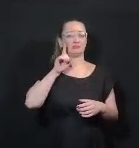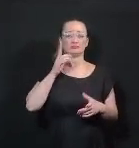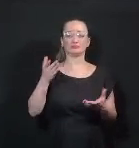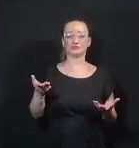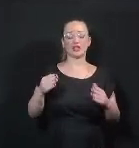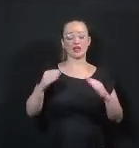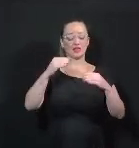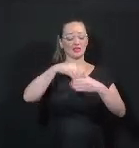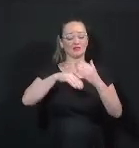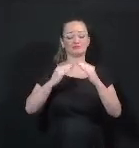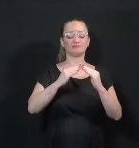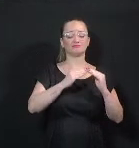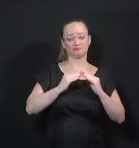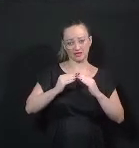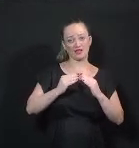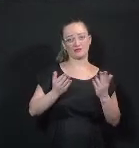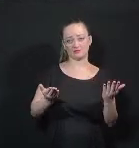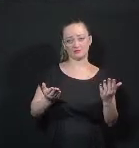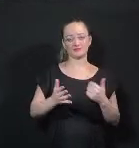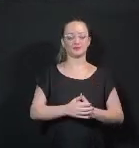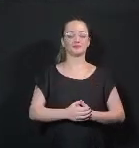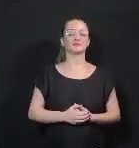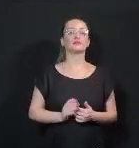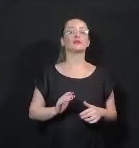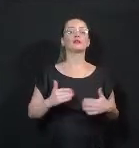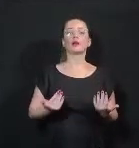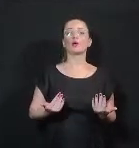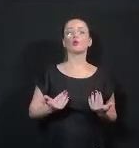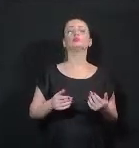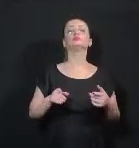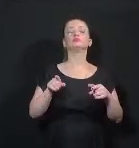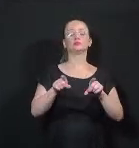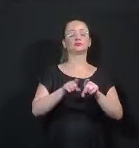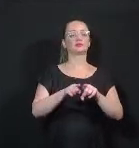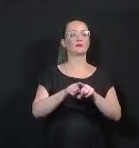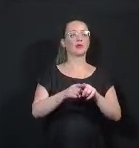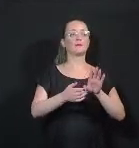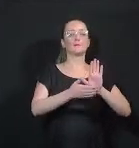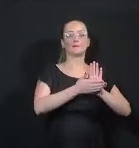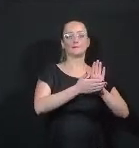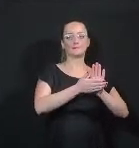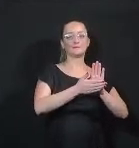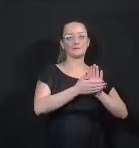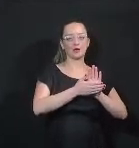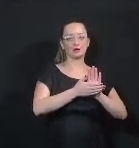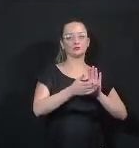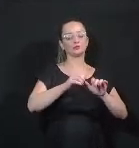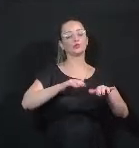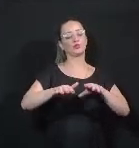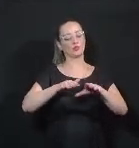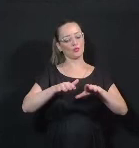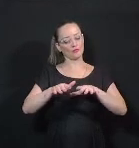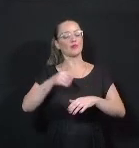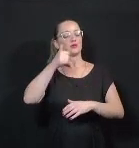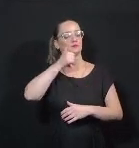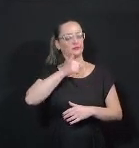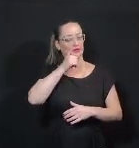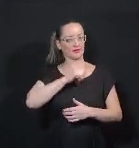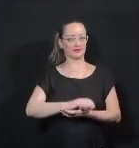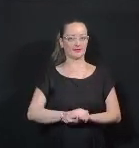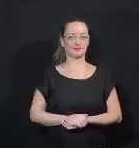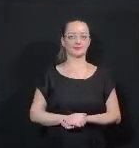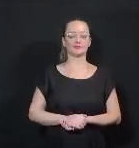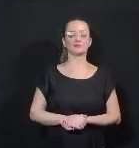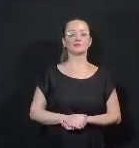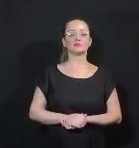lares domésticos, né? Então, essa também é uma pauta da agenda dos movimentos de mulheres. A